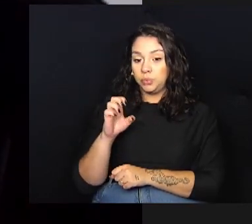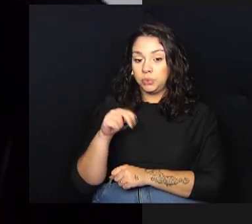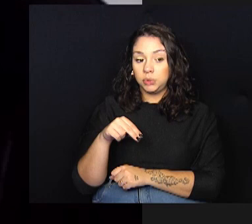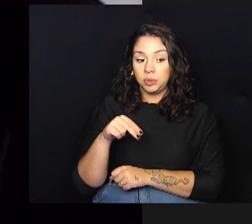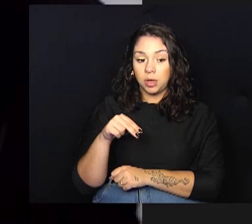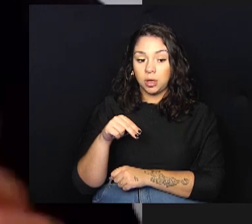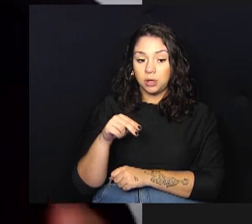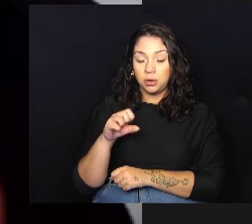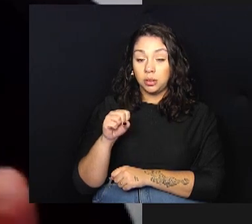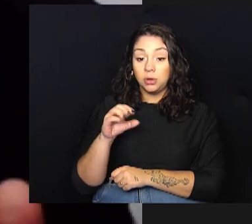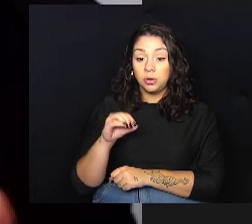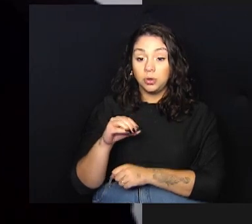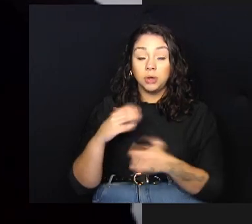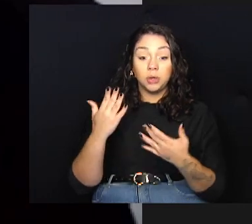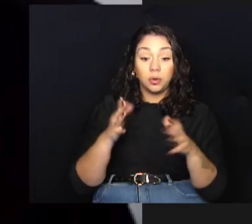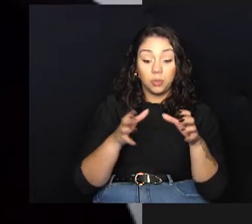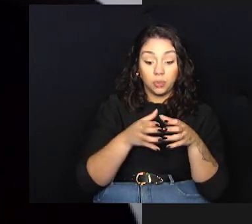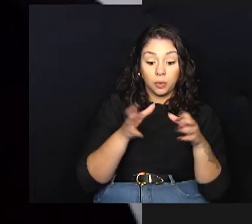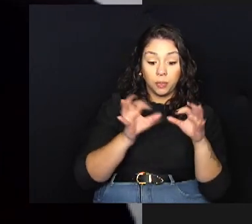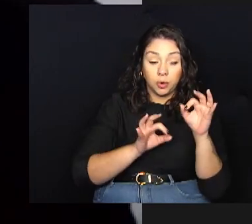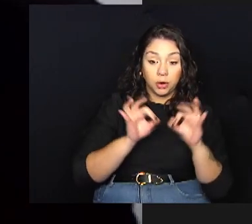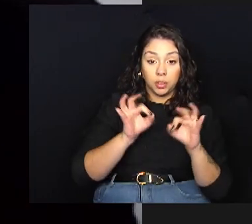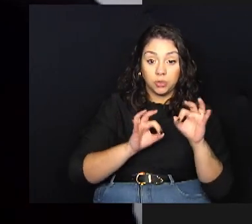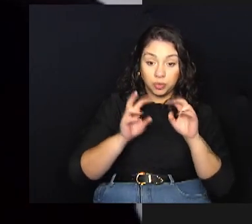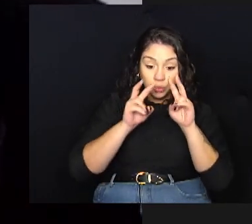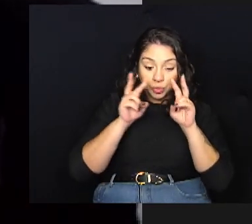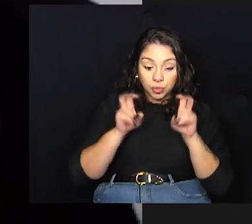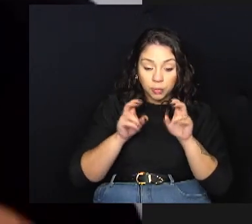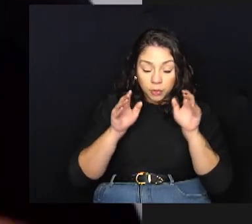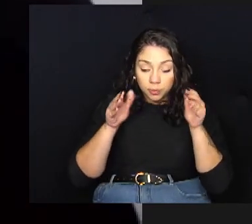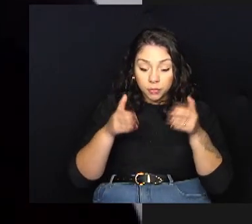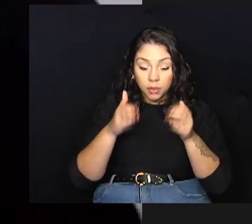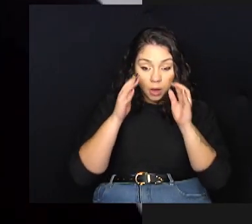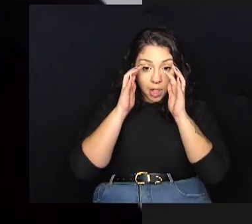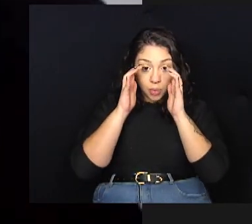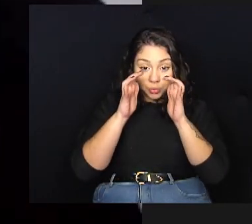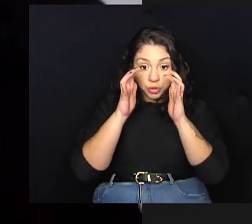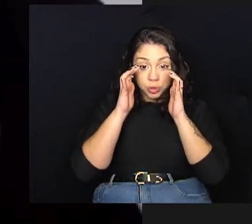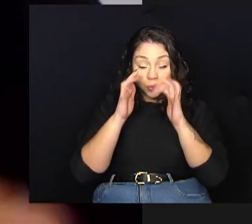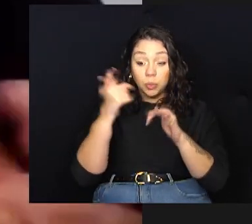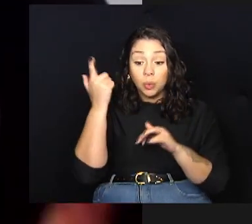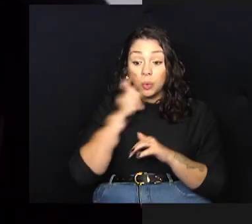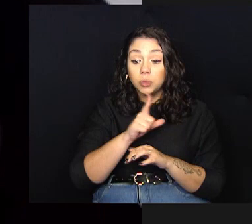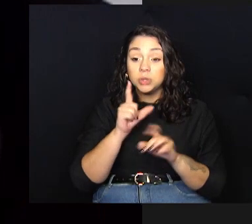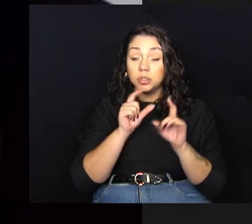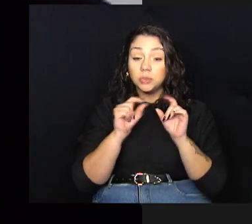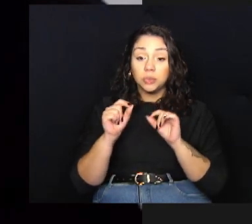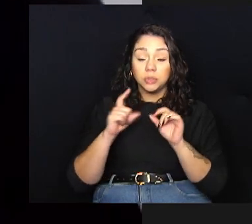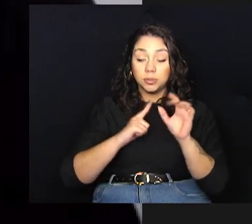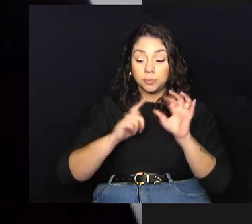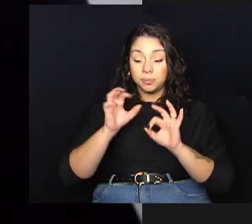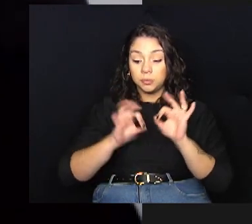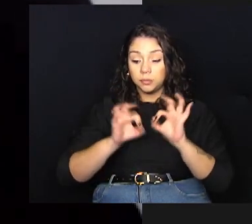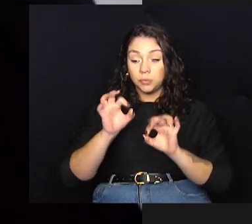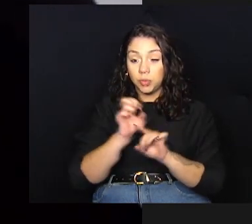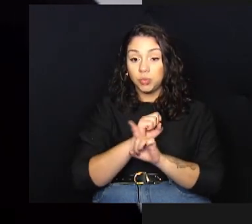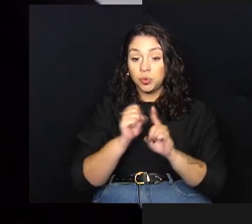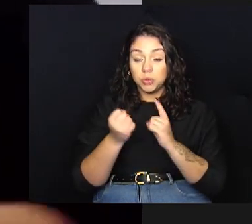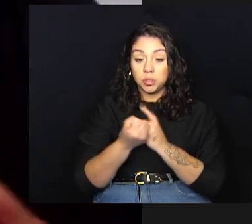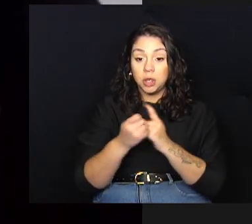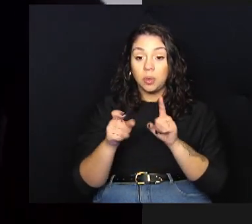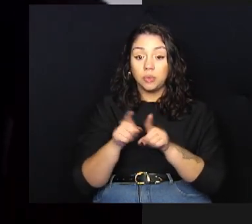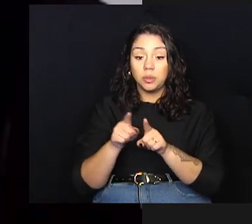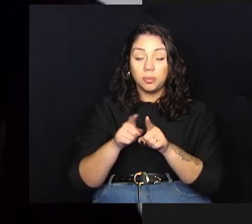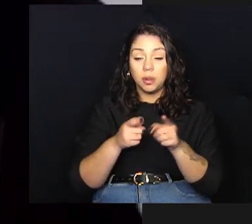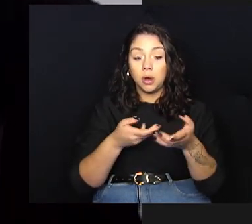é organizado em torno da questão do autismo conseguiu né através da sua organização social através da